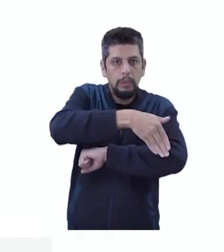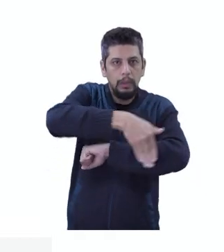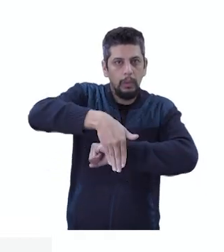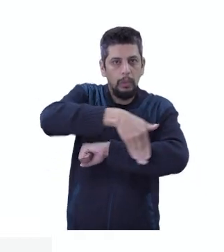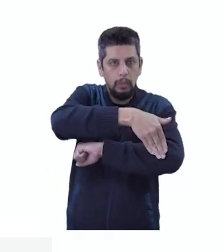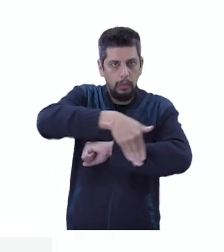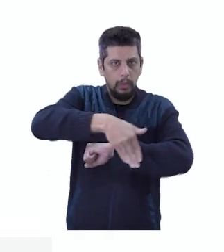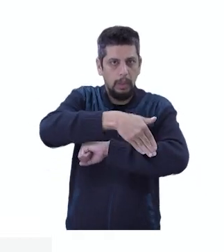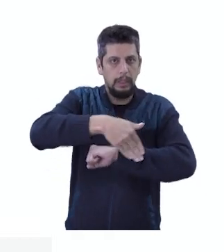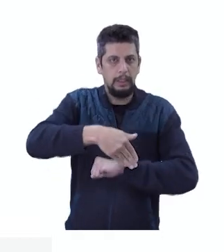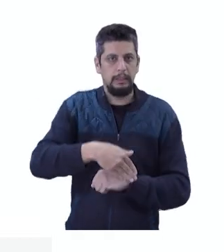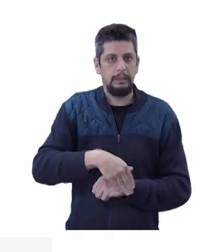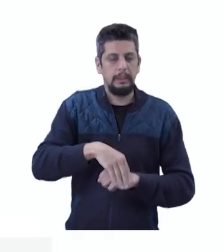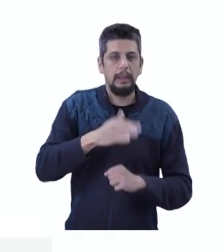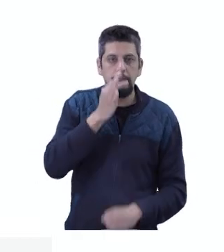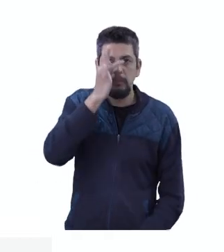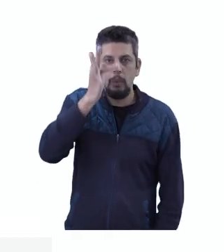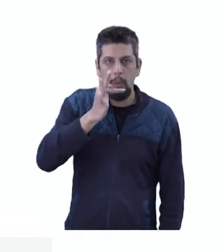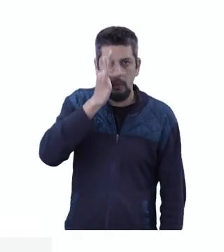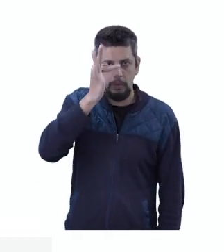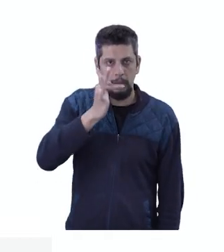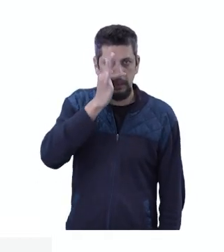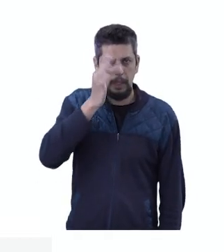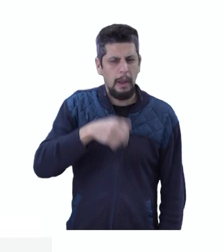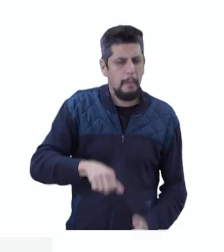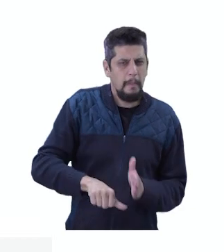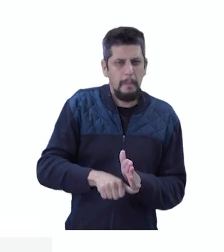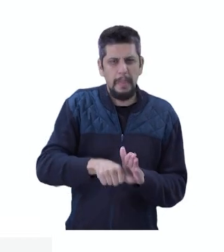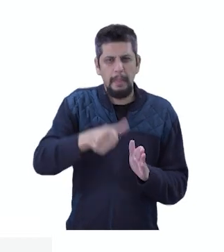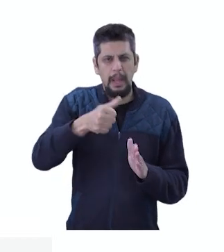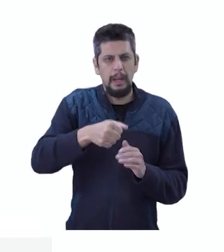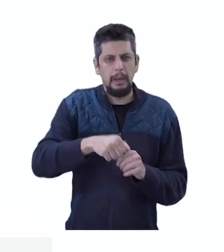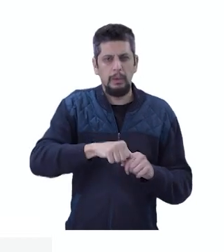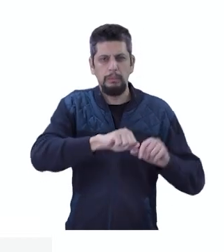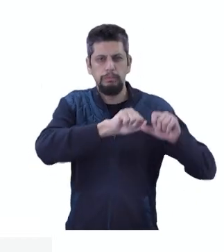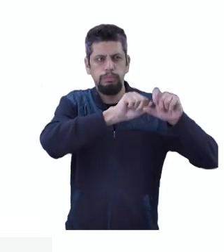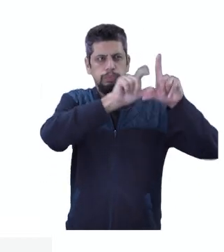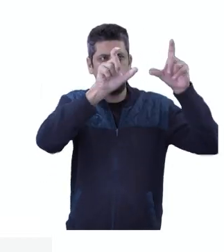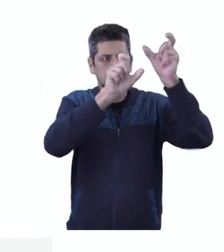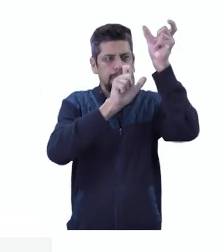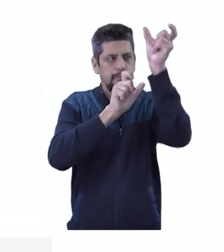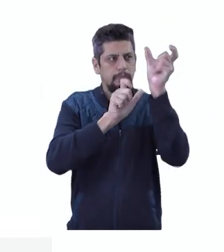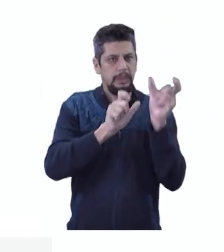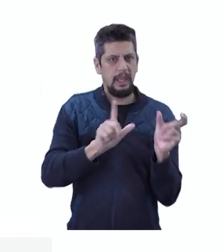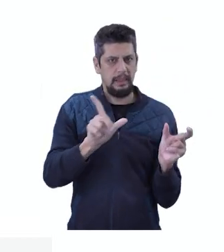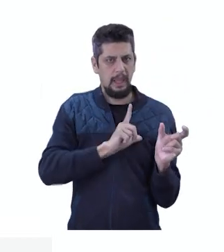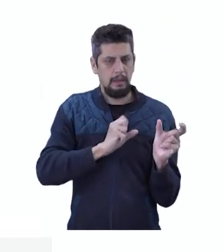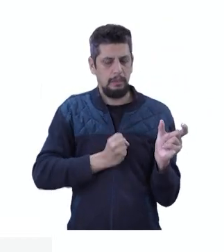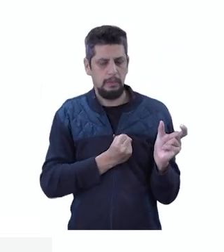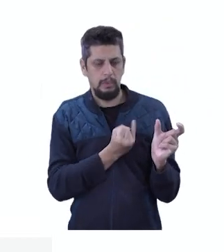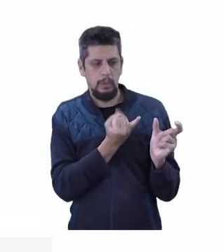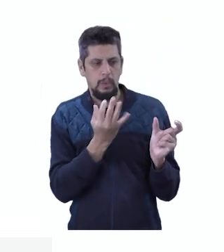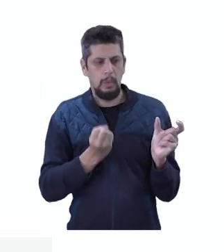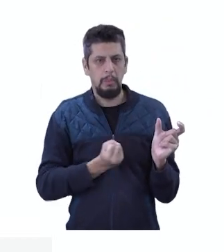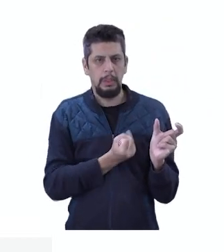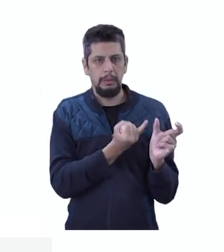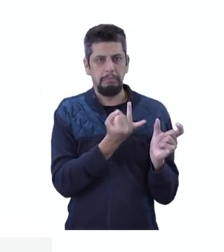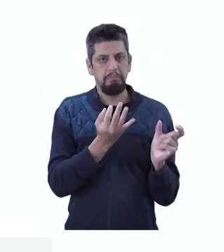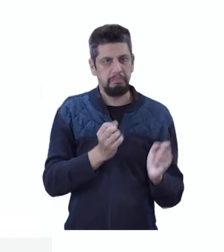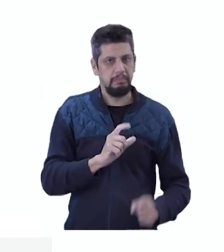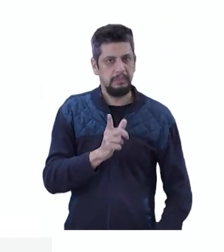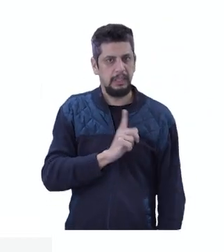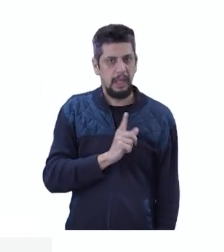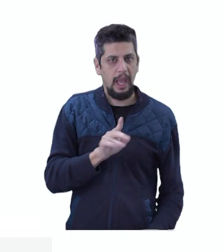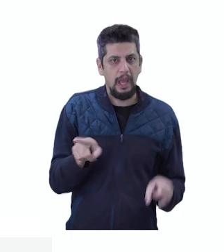Flores, ou da Rua 15 também. Foi o primeiro relógio digital que aparece números, ele não tem ponteiro, ele